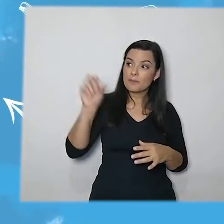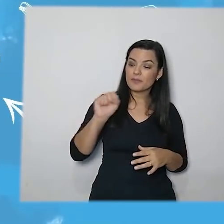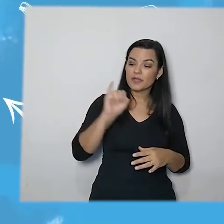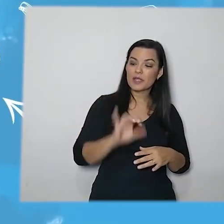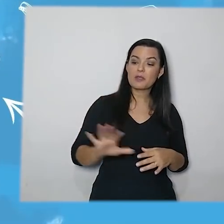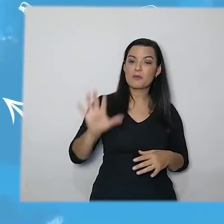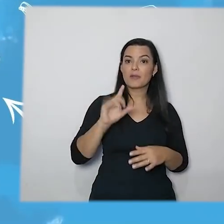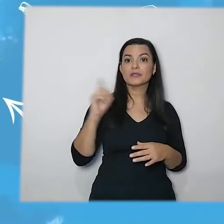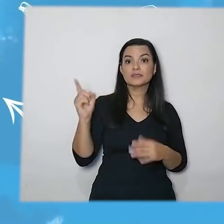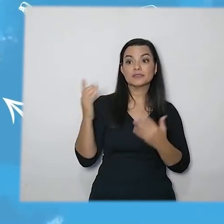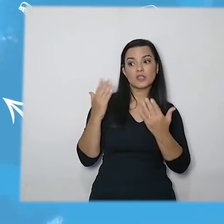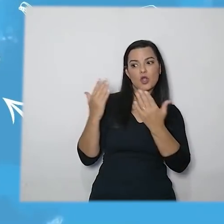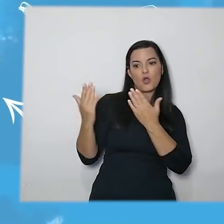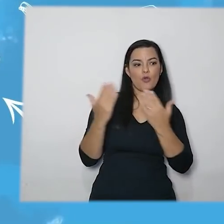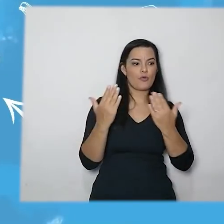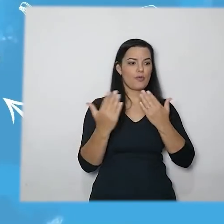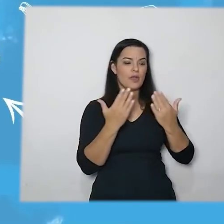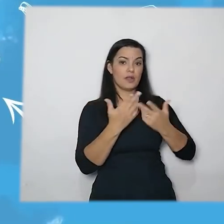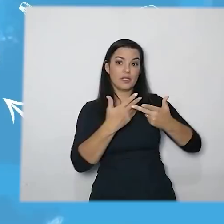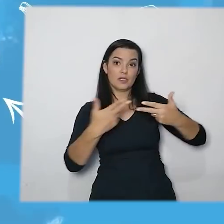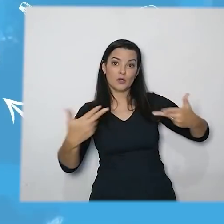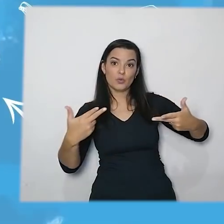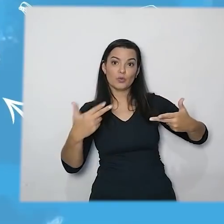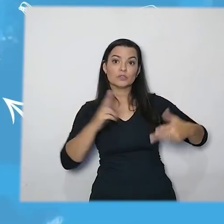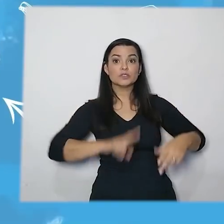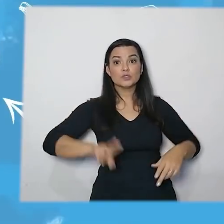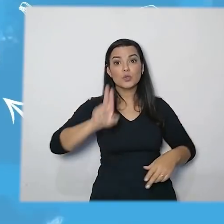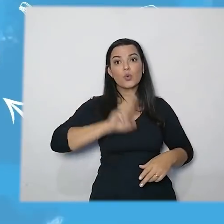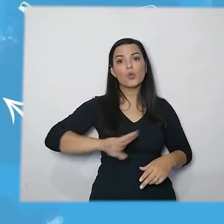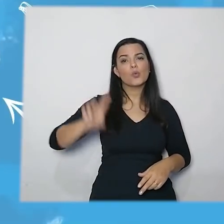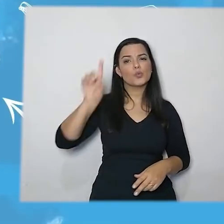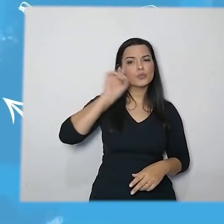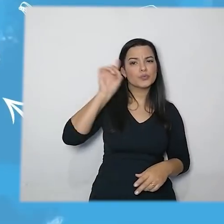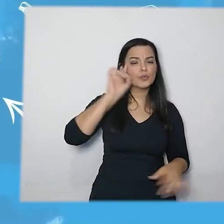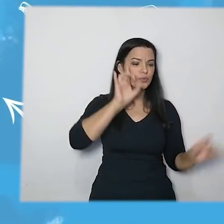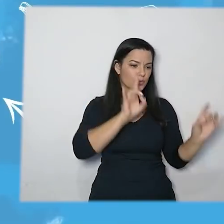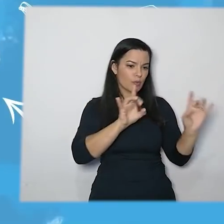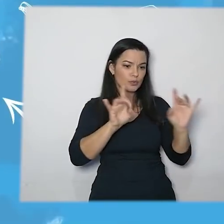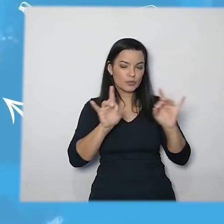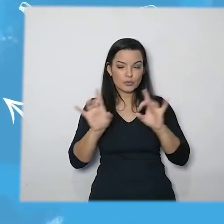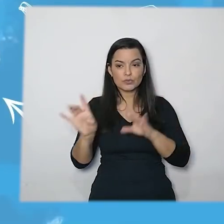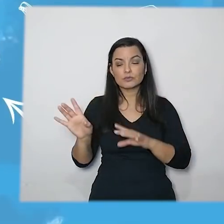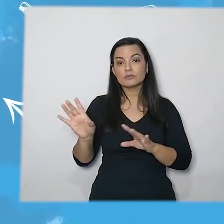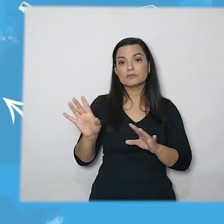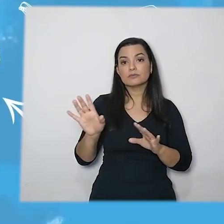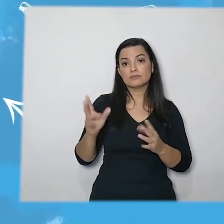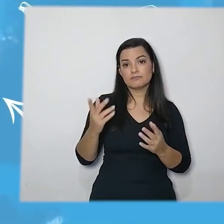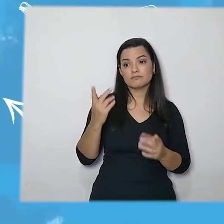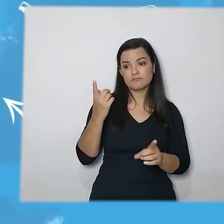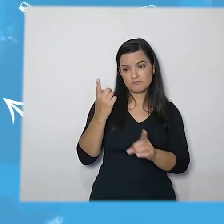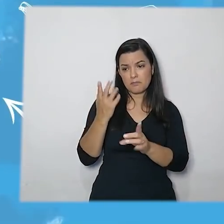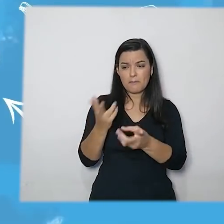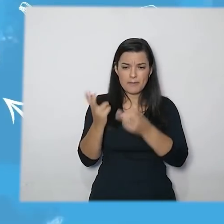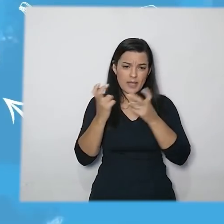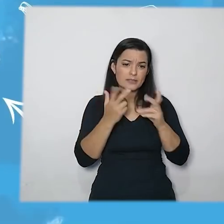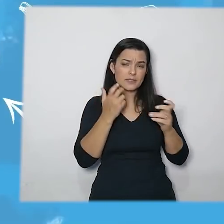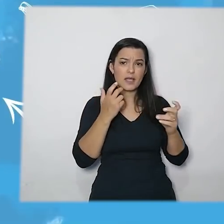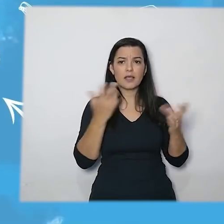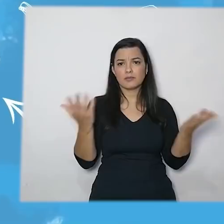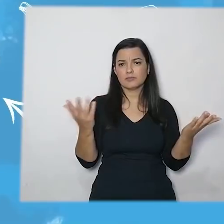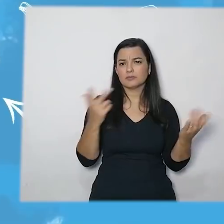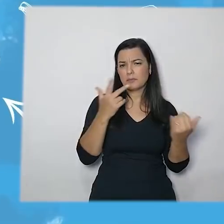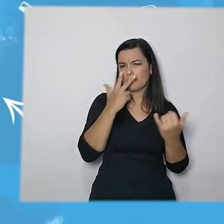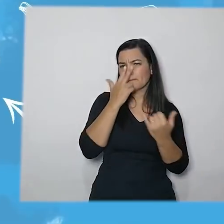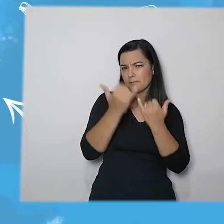e compararmos com objetos comuns no nosso dia a dia, nós vamos conseguir estabelecer